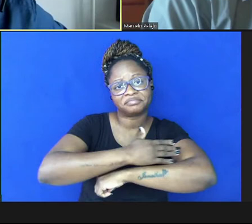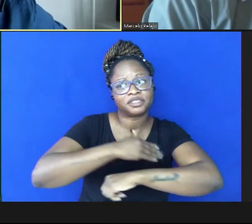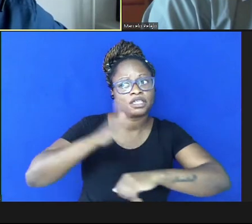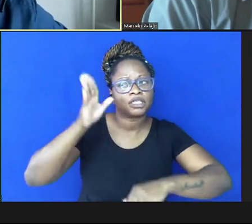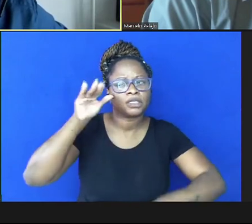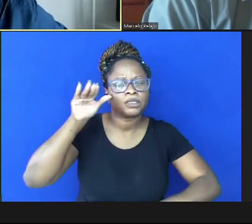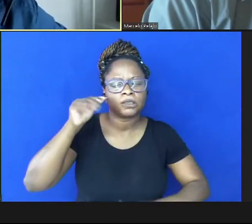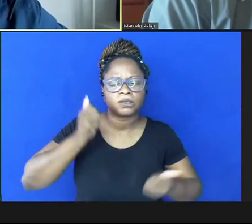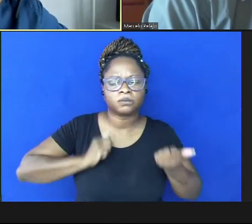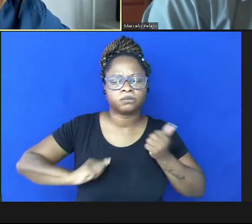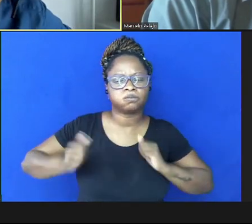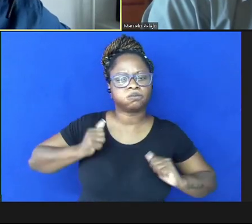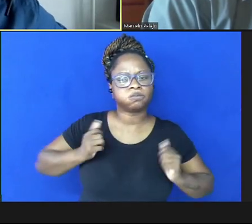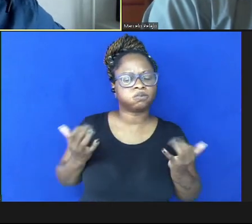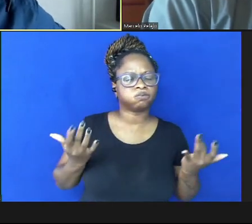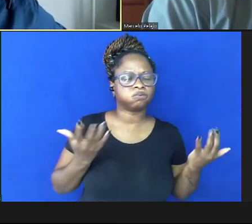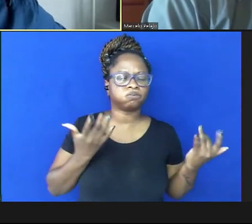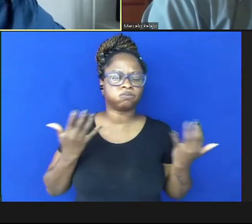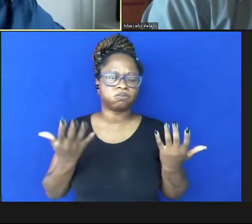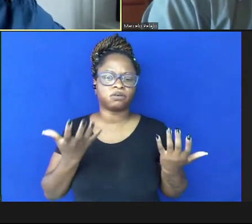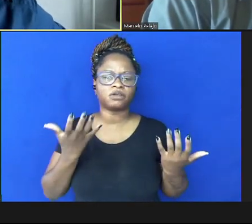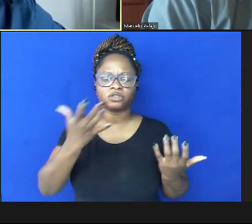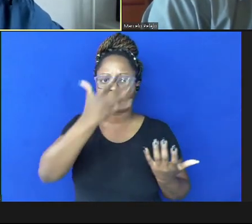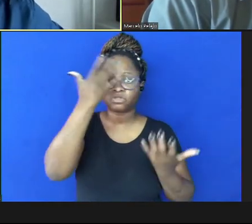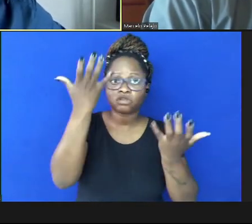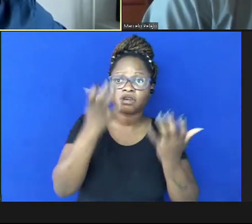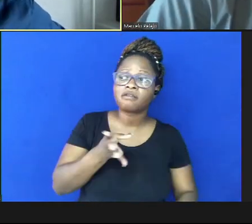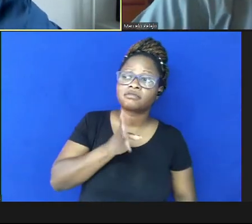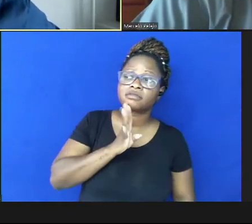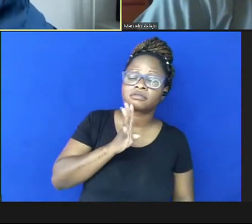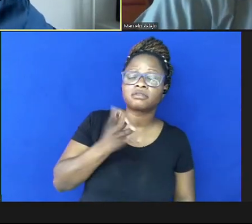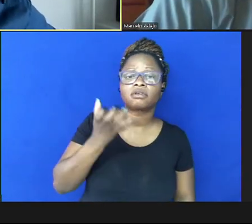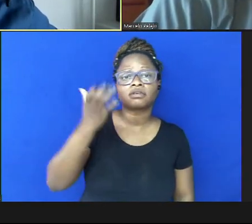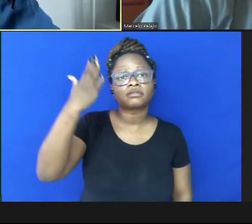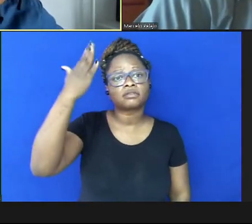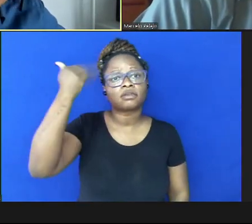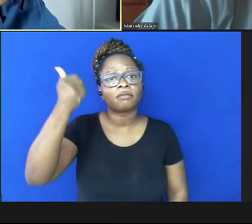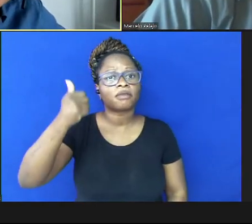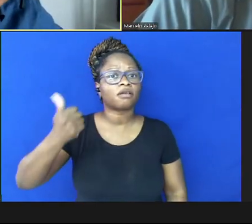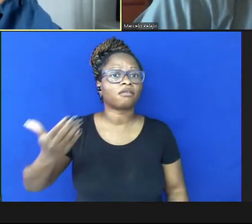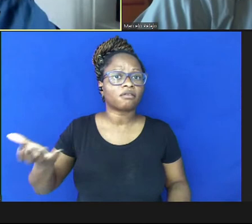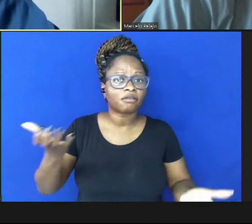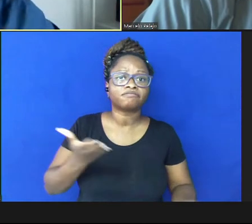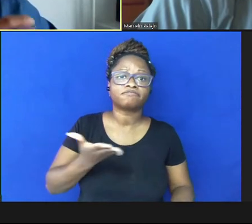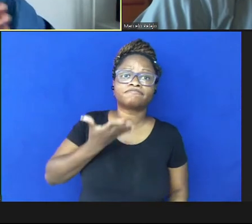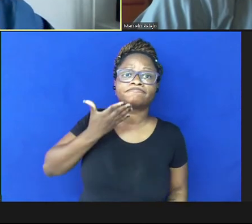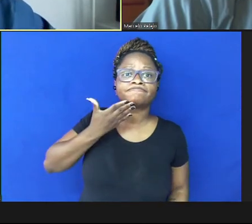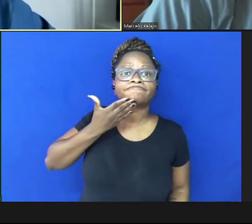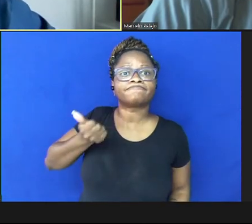delas. As pessoas querem estar mais próximas, elas querem saber mais. Então,